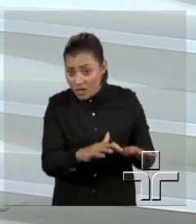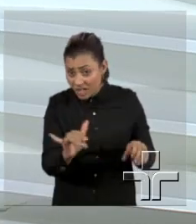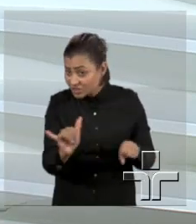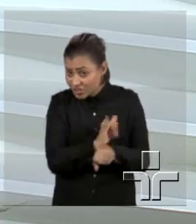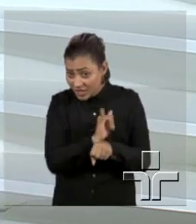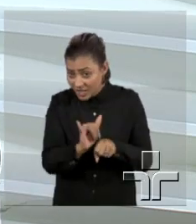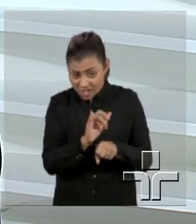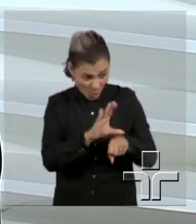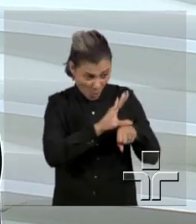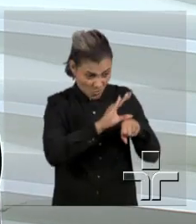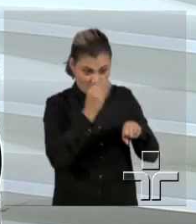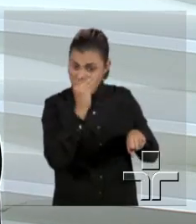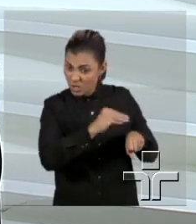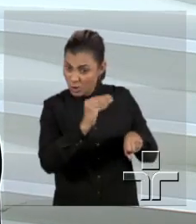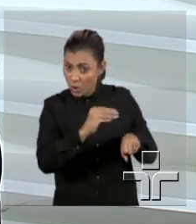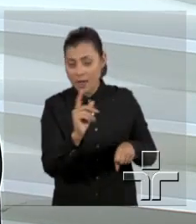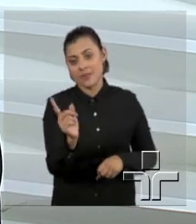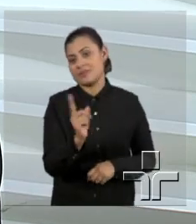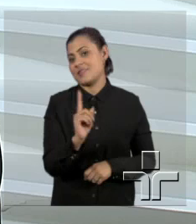da Constituição,